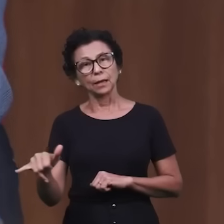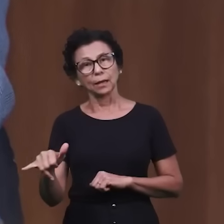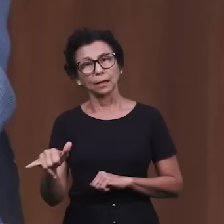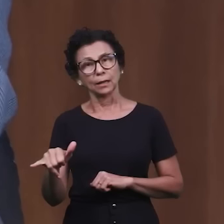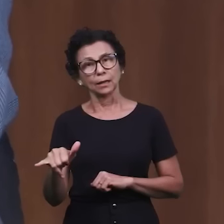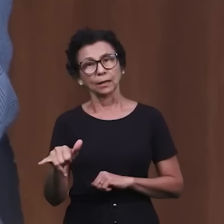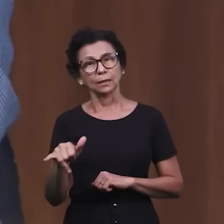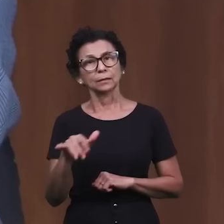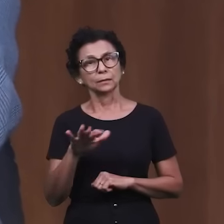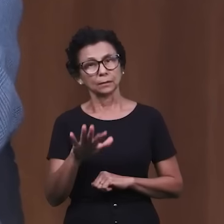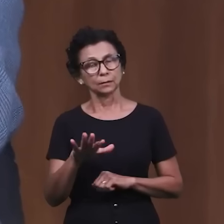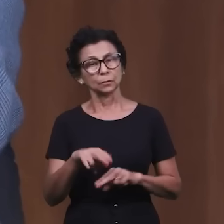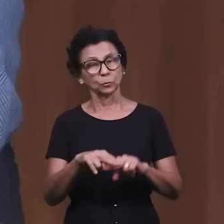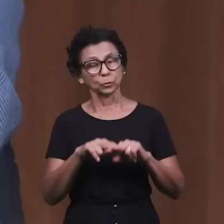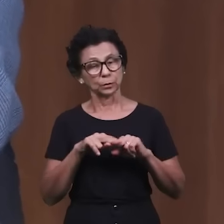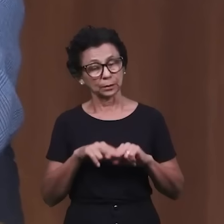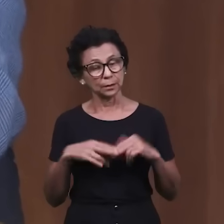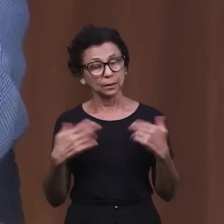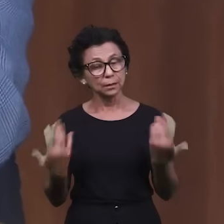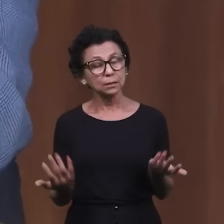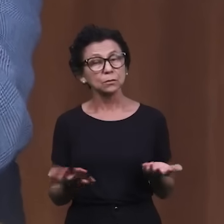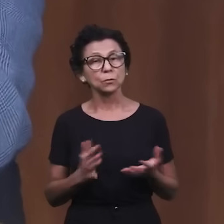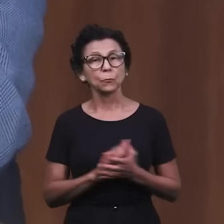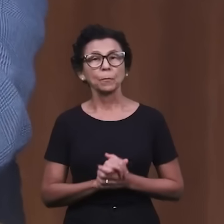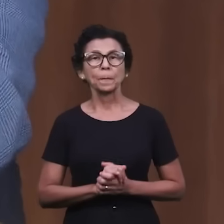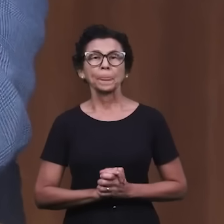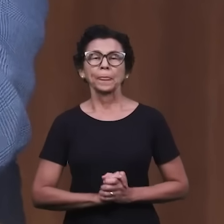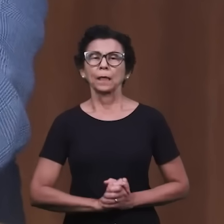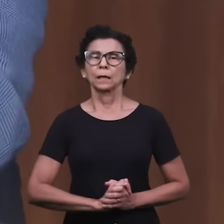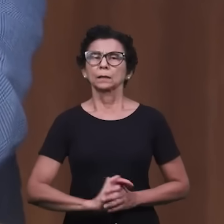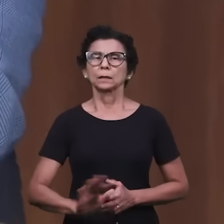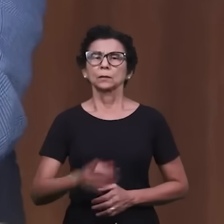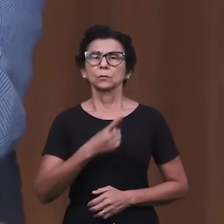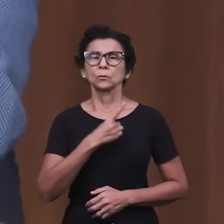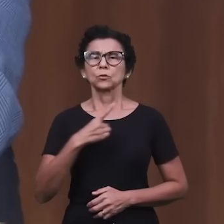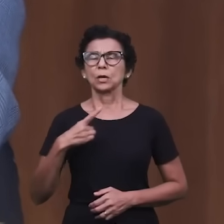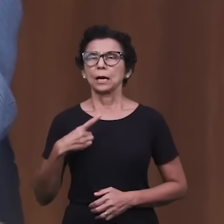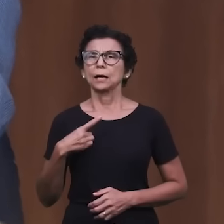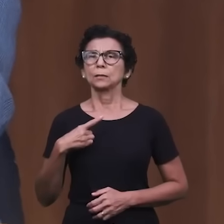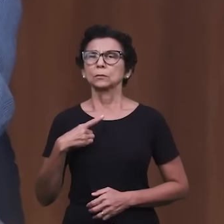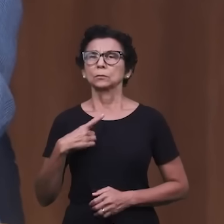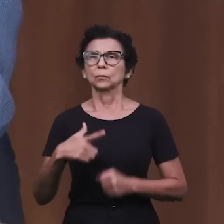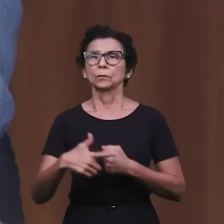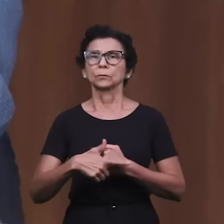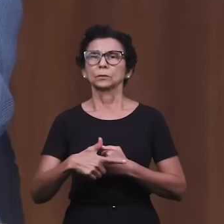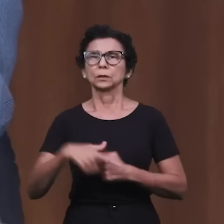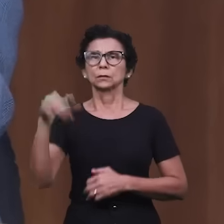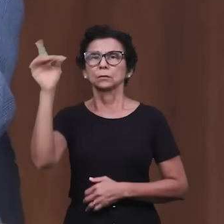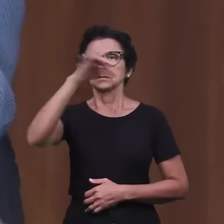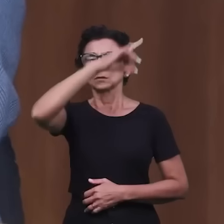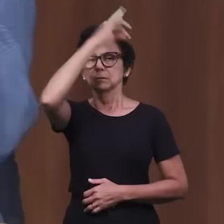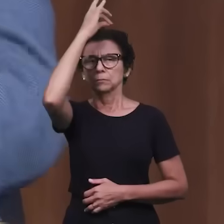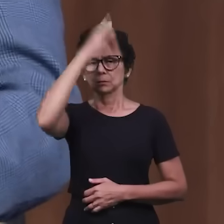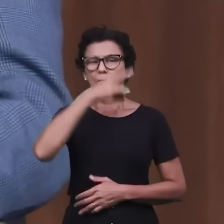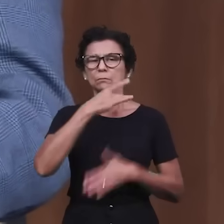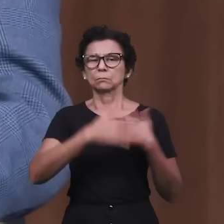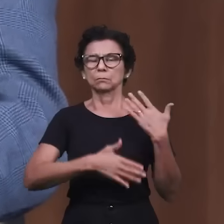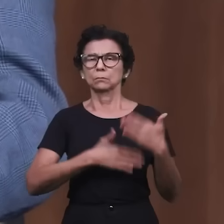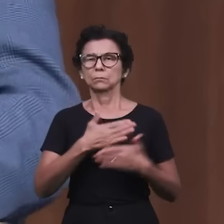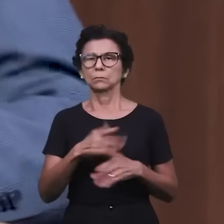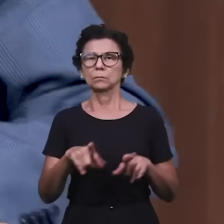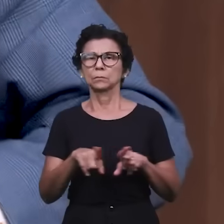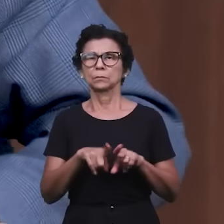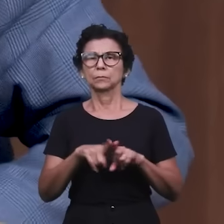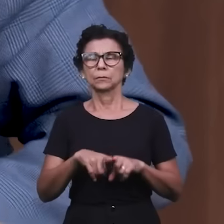isso que no levantamento dos diáconos eles deviam ser cheios do Espírito Santo, mas de sabedoria também. Amém. Verdade. Entendeu? Porque às